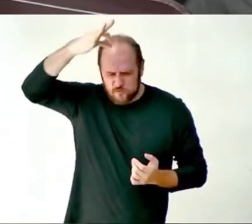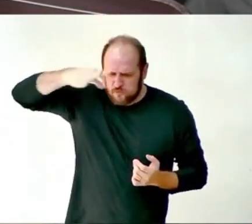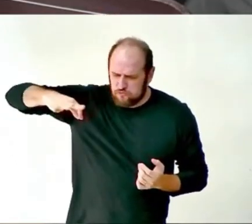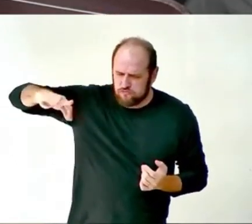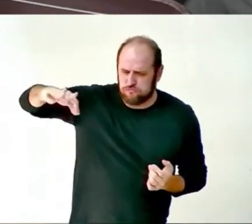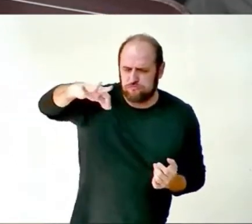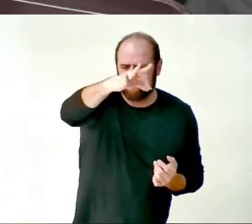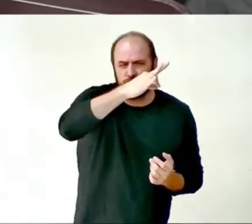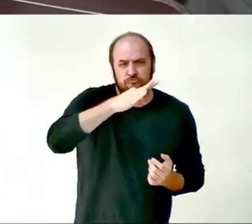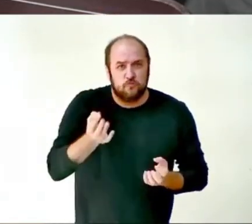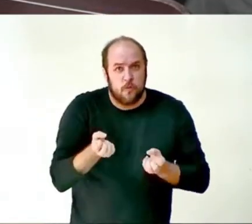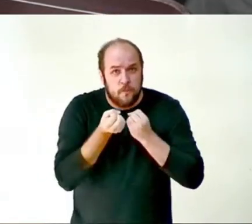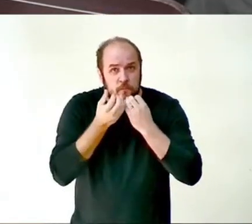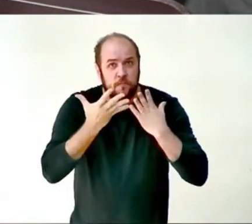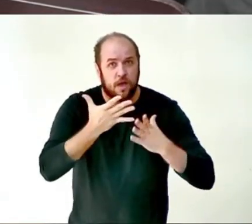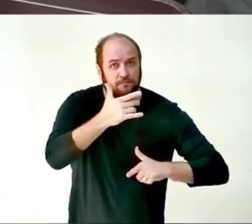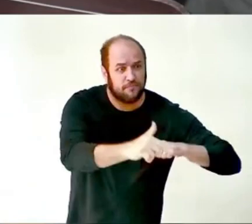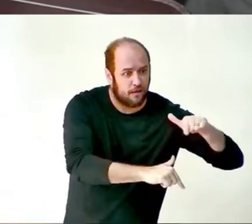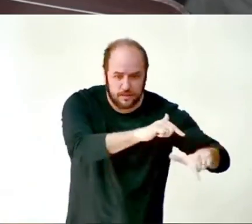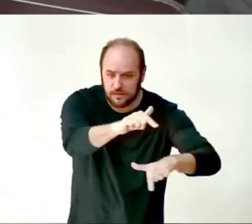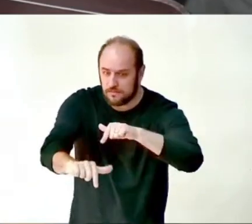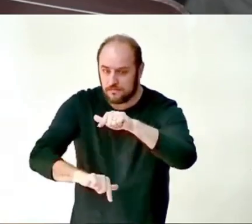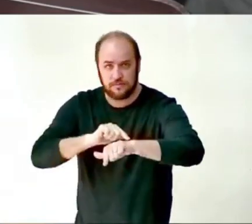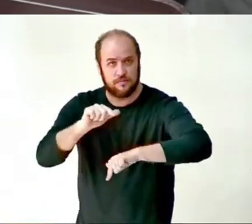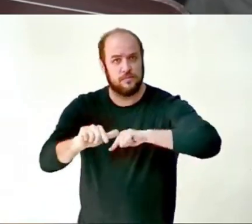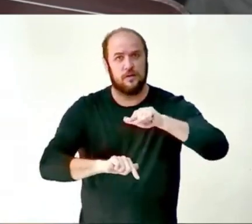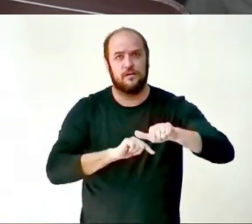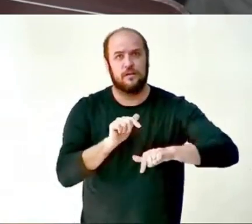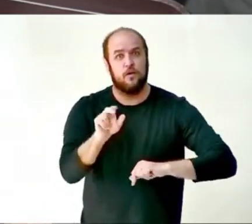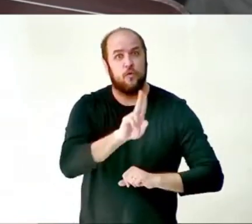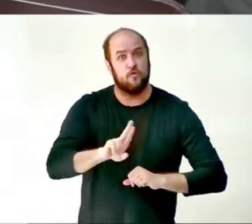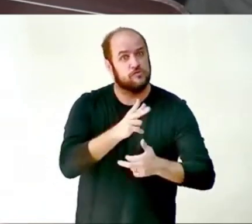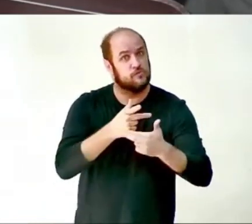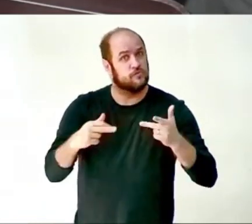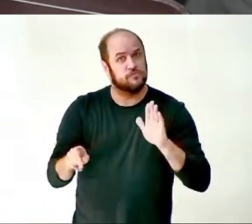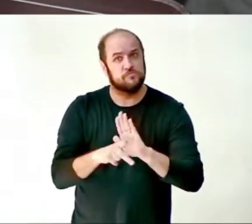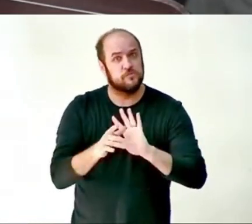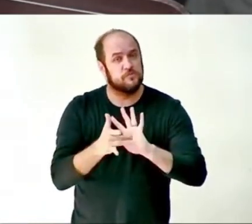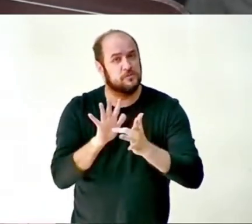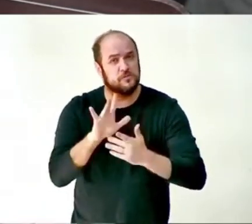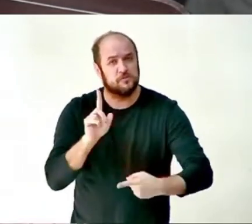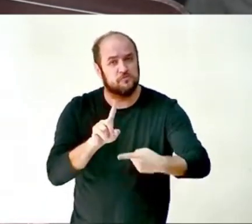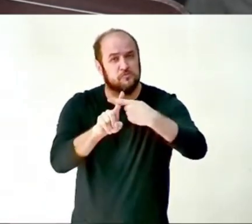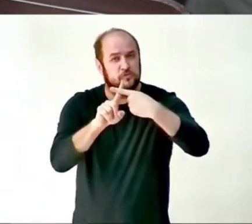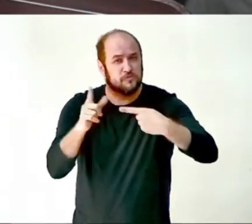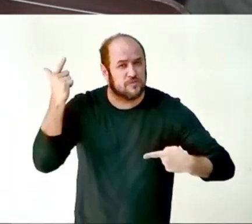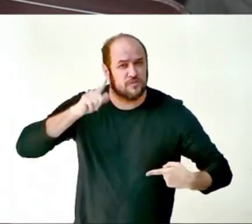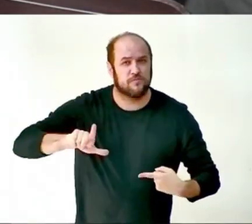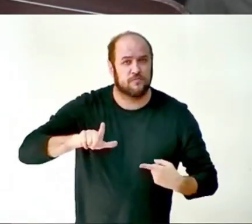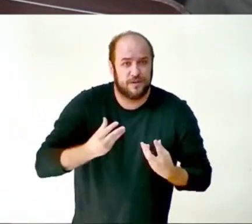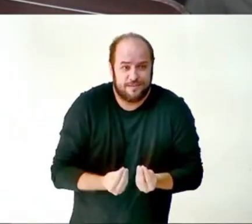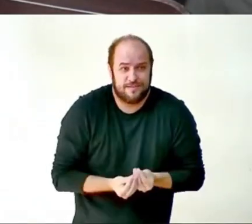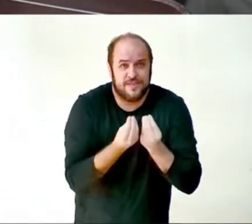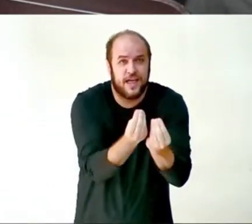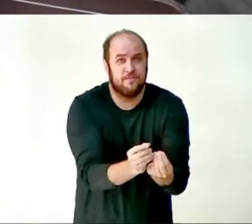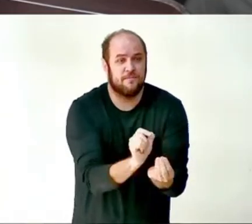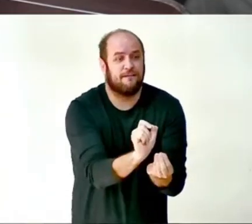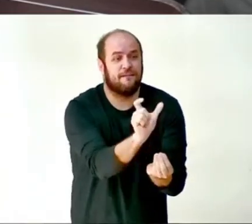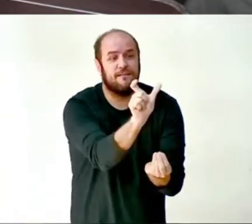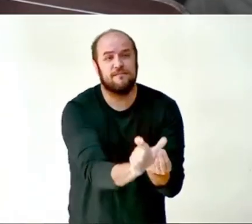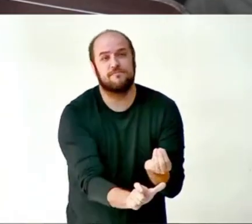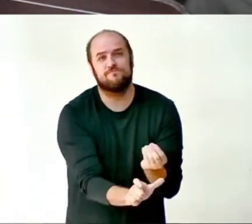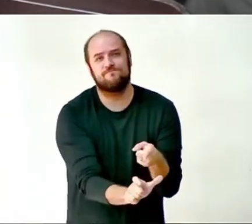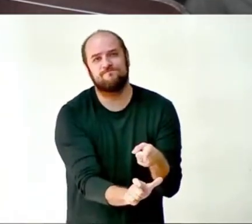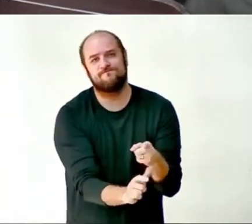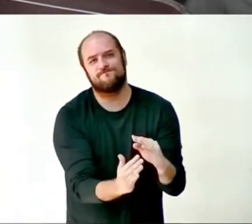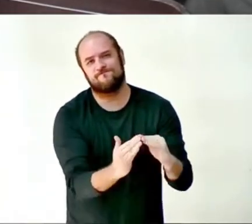os benefícios da obra de Jesus Cristo na cruz. A quem? A quem? A igreja. Então, se você faz